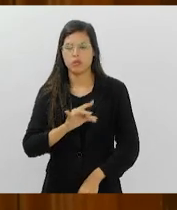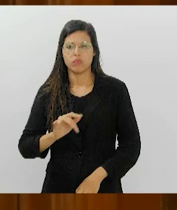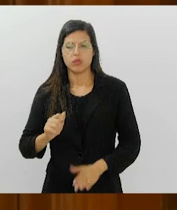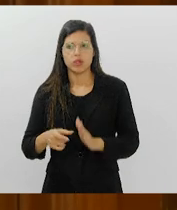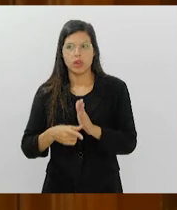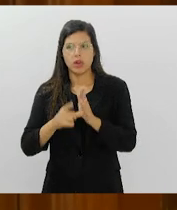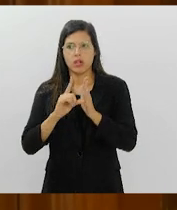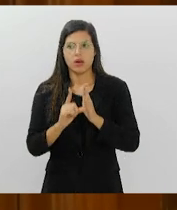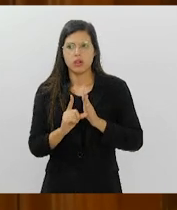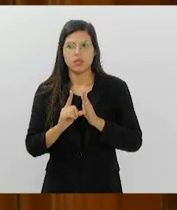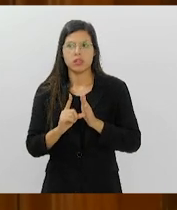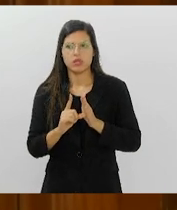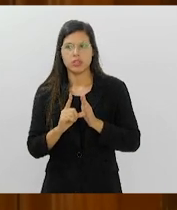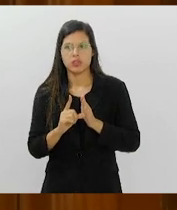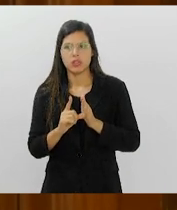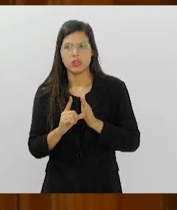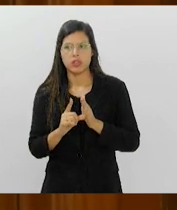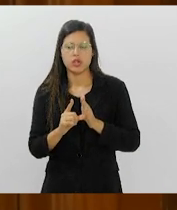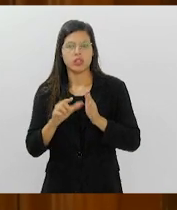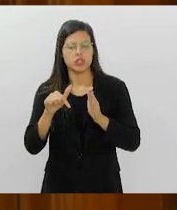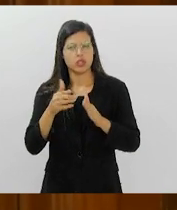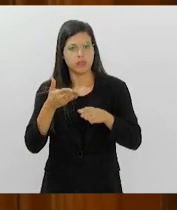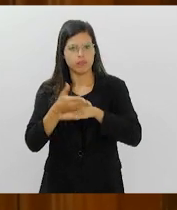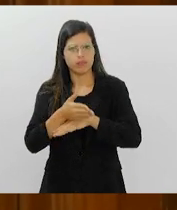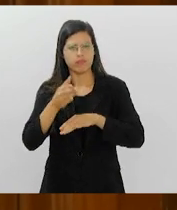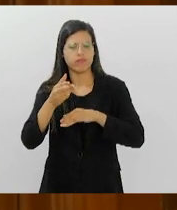redes sociais, Deep Web, para que a gente possa